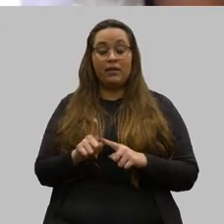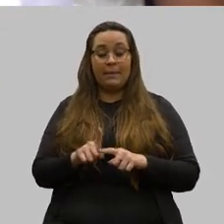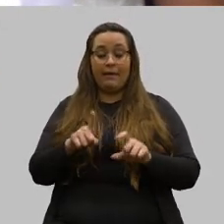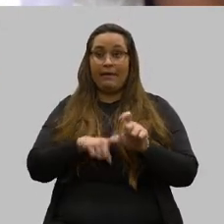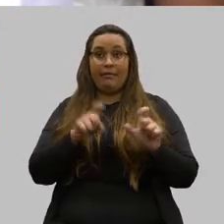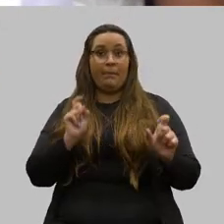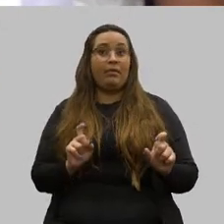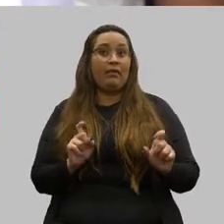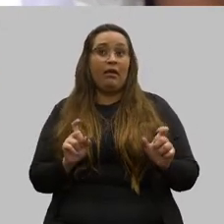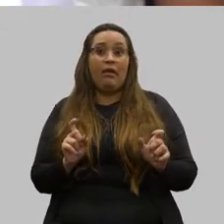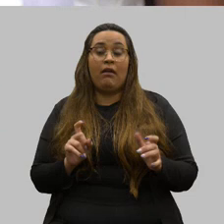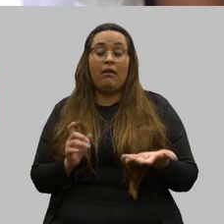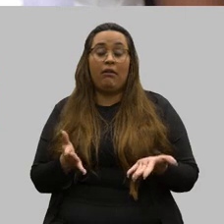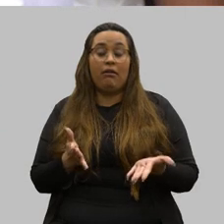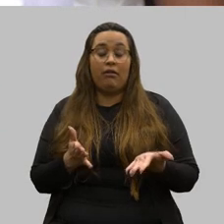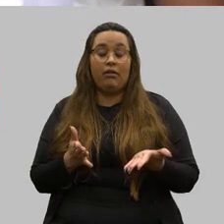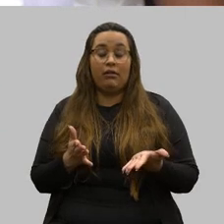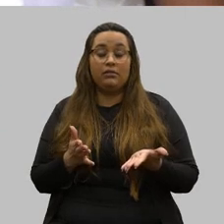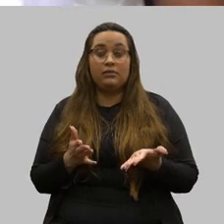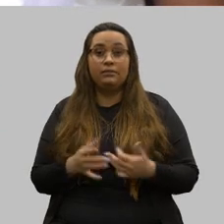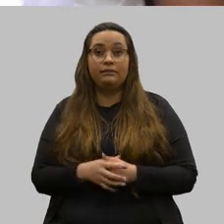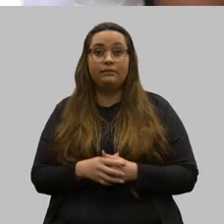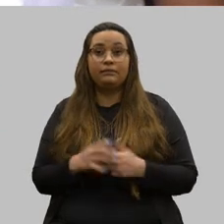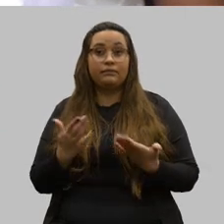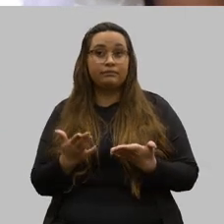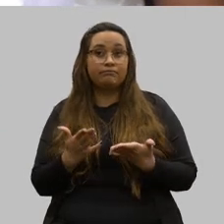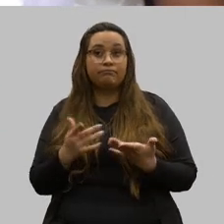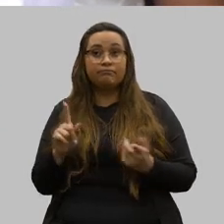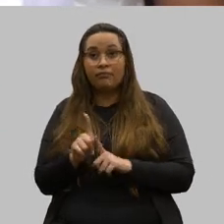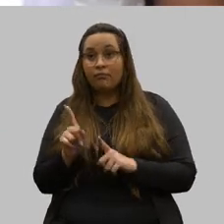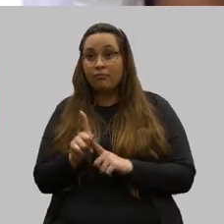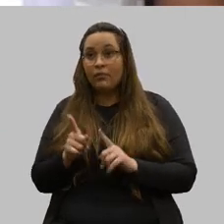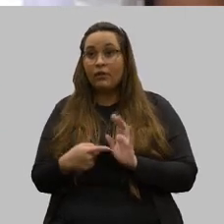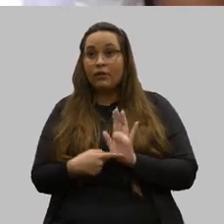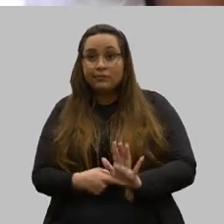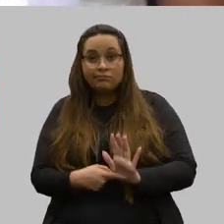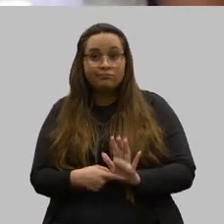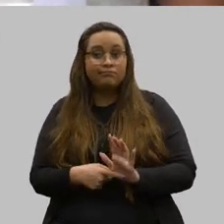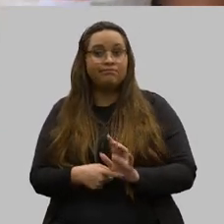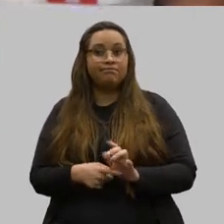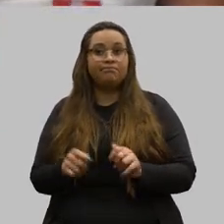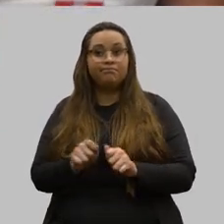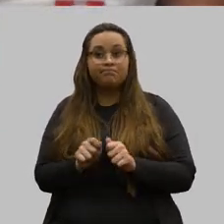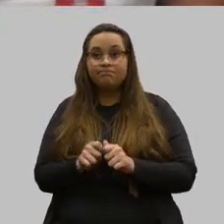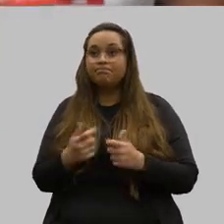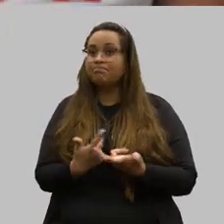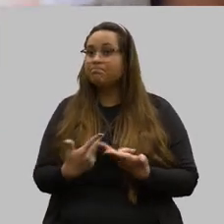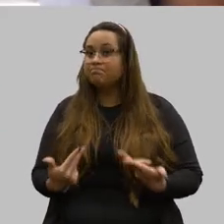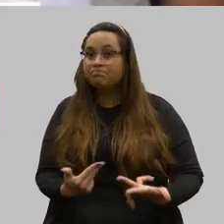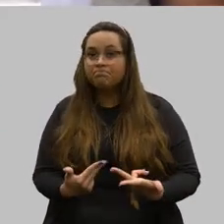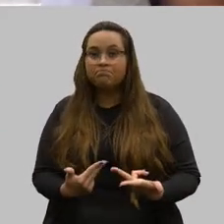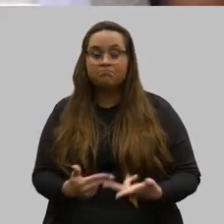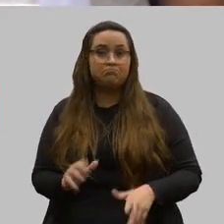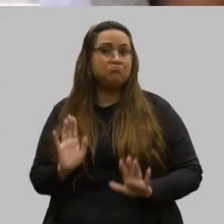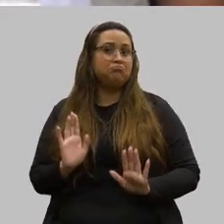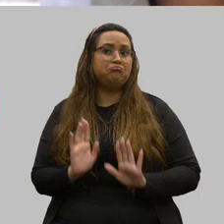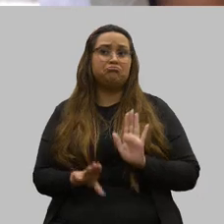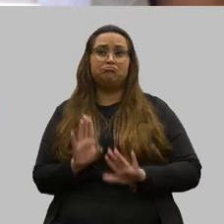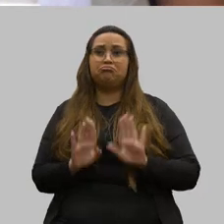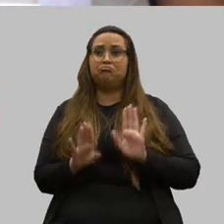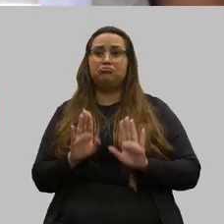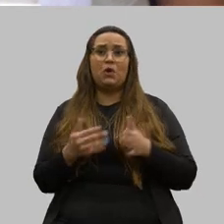que eh eh age e e e e e e no mandato Independente de qual o governo